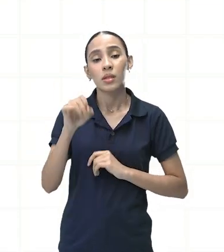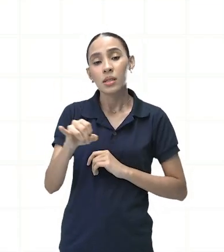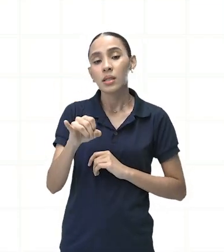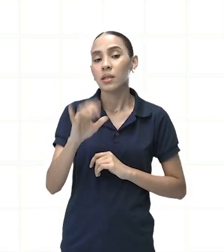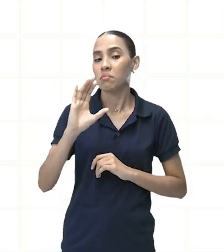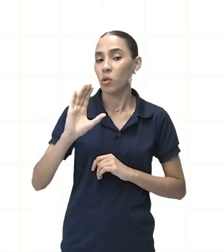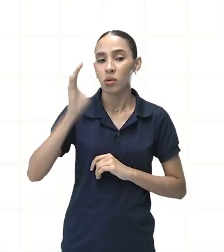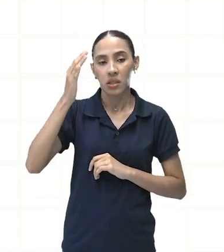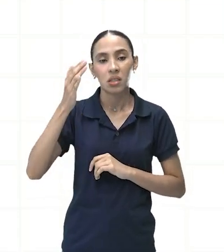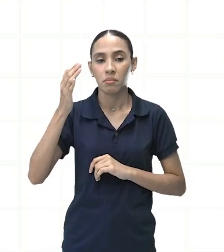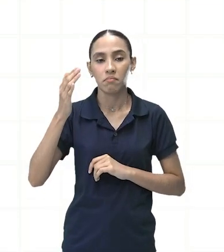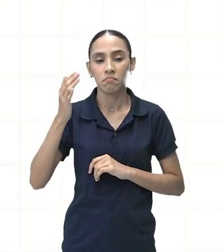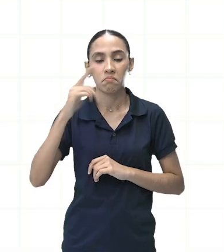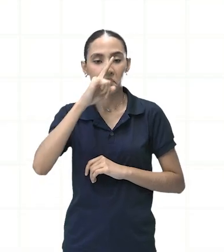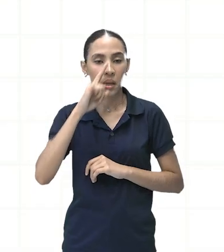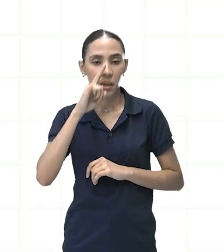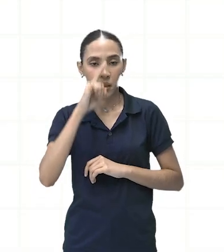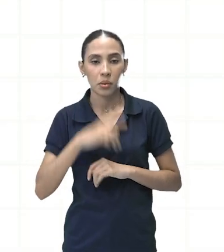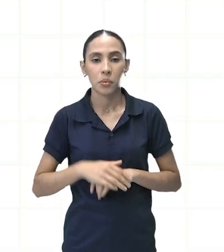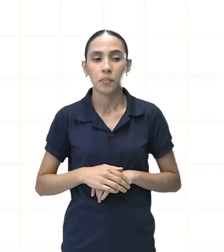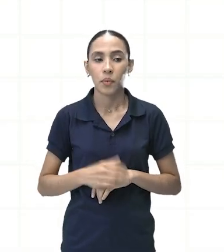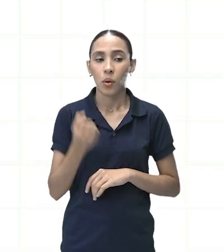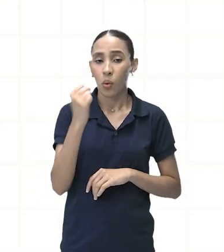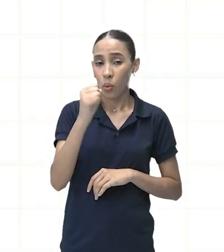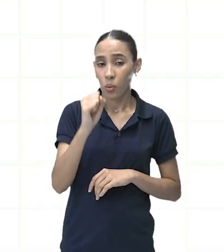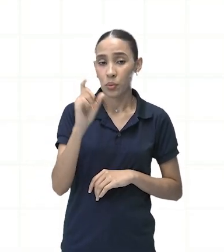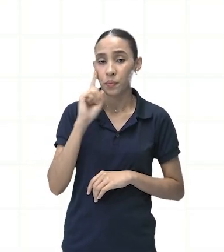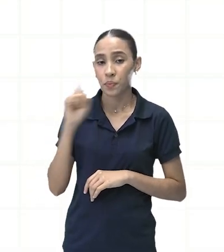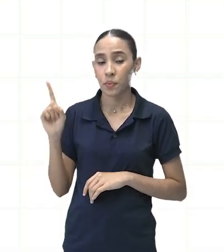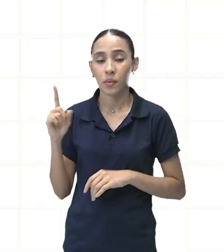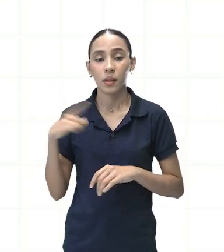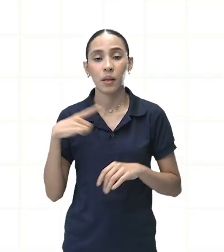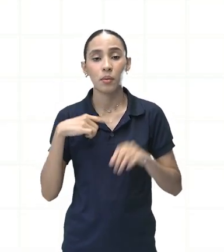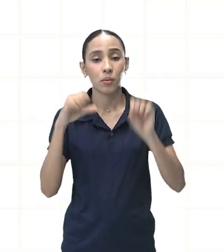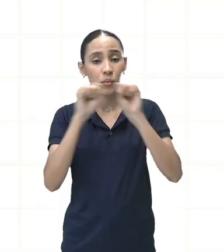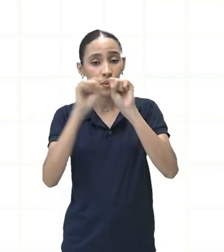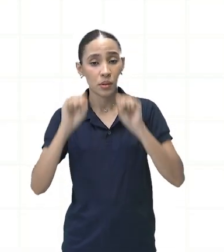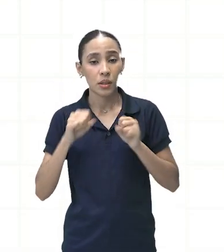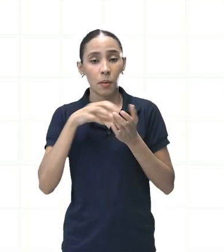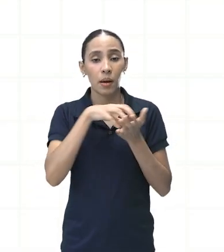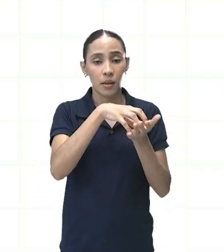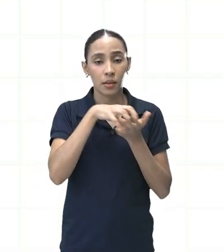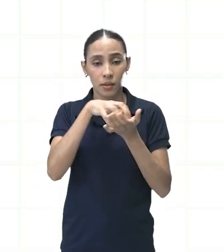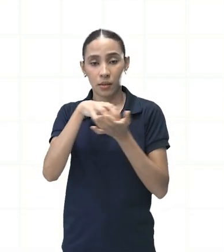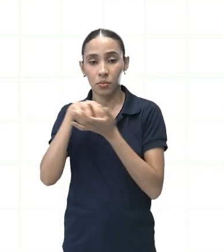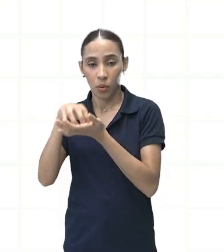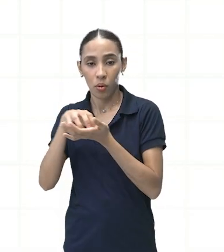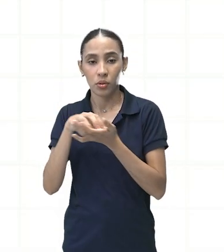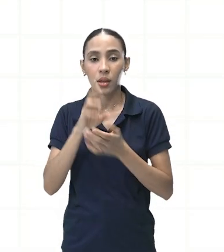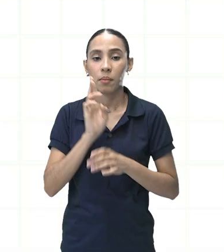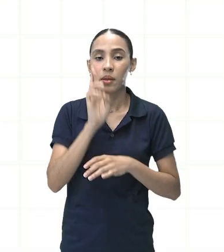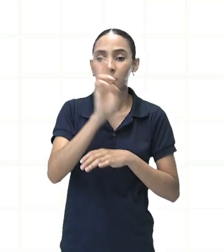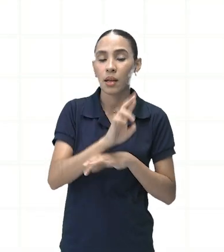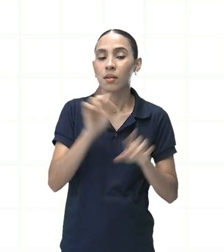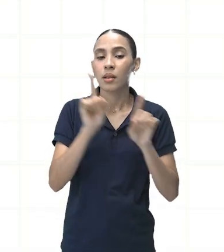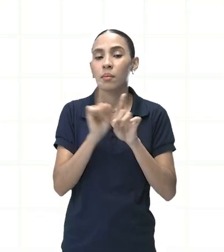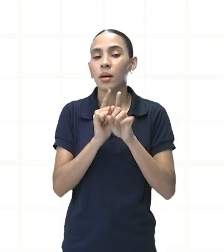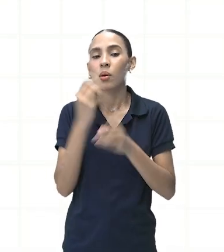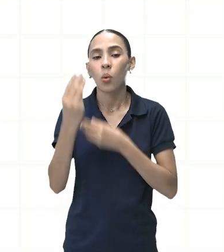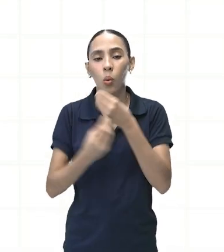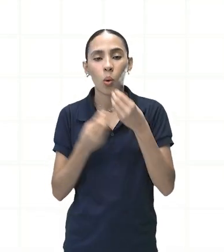eventuais situações. No item 8, temos os sistemas de transporte, representados aí